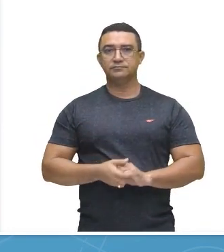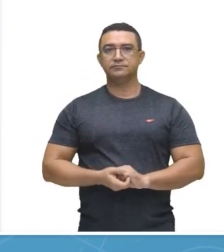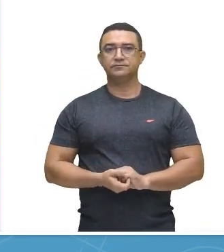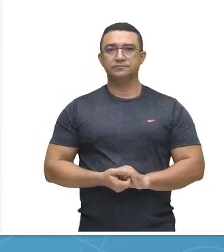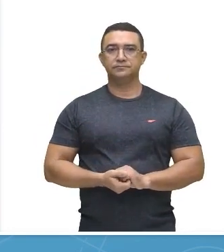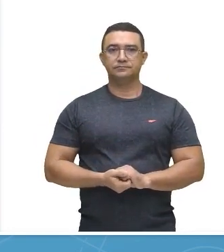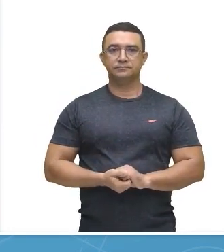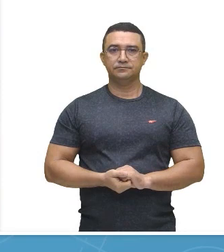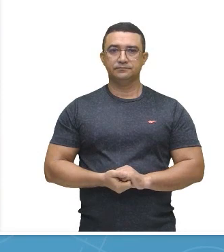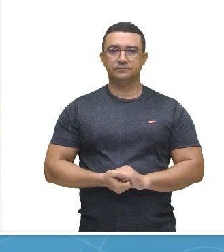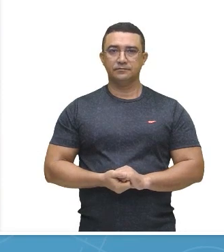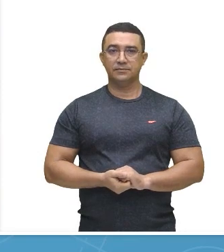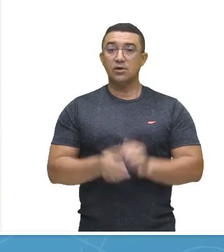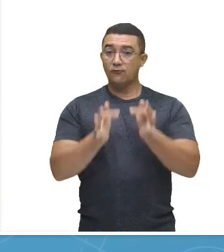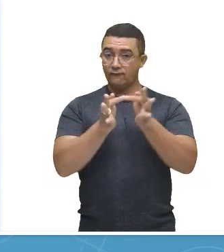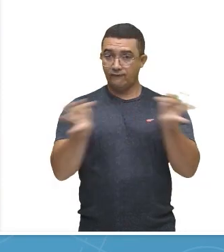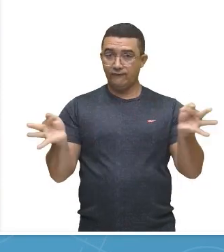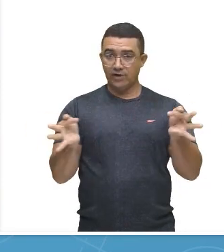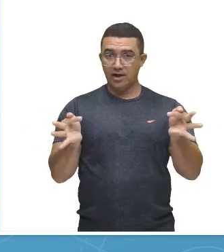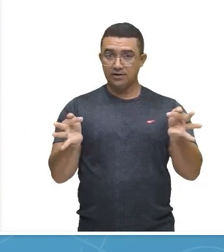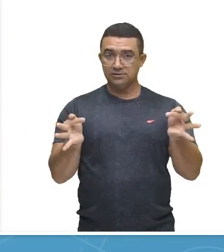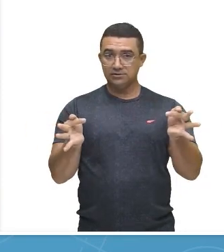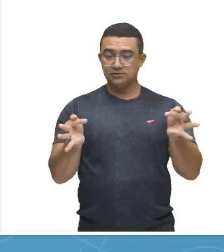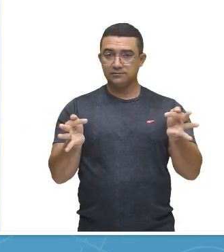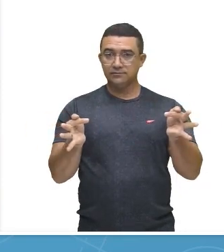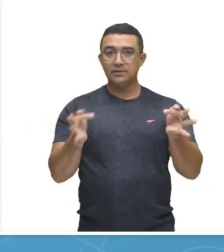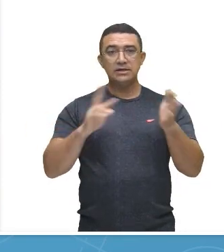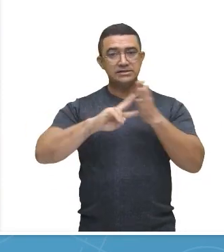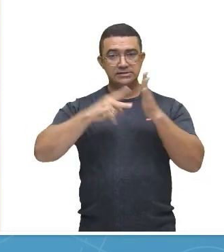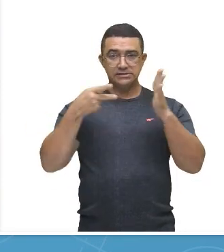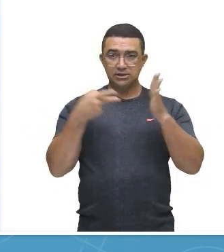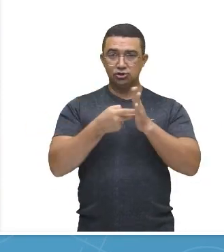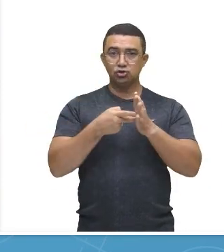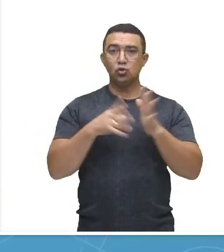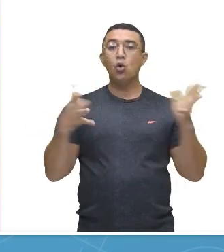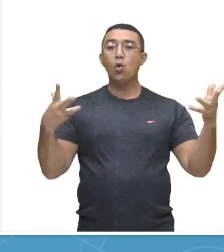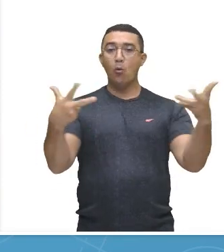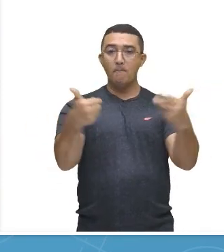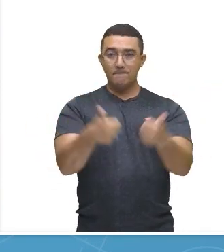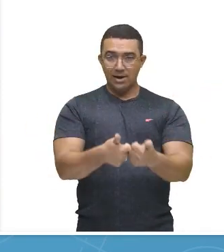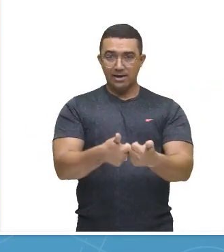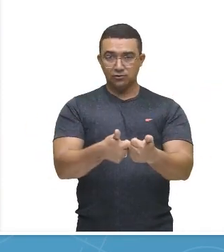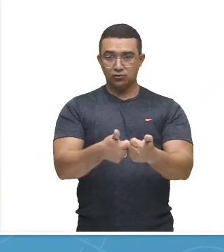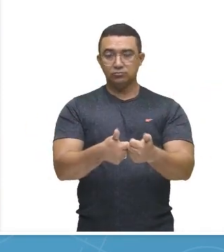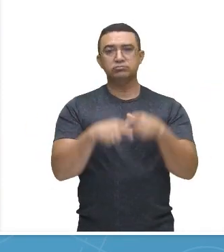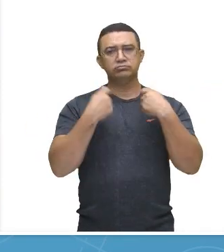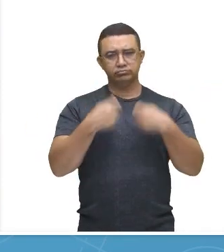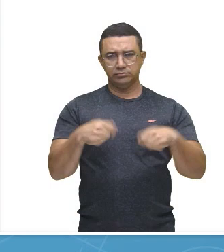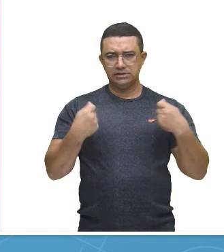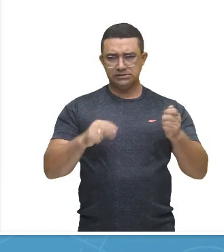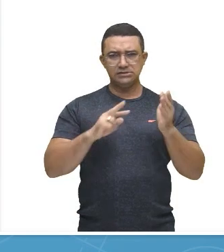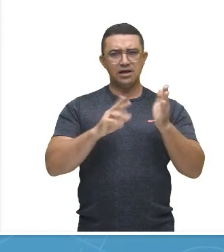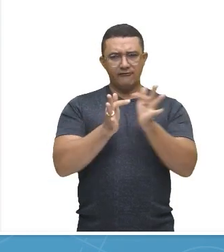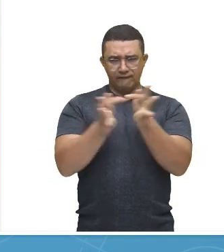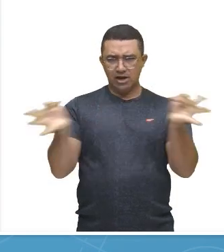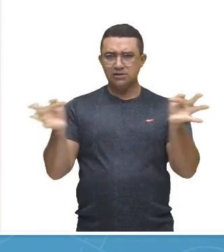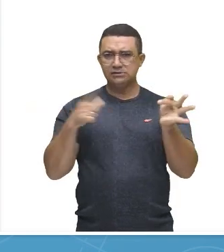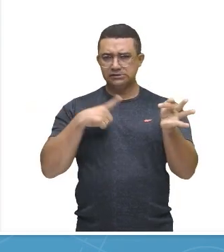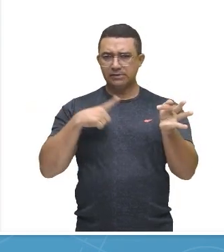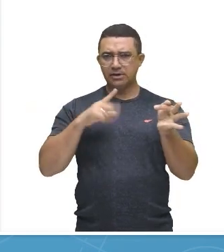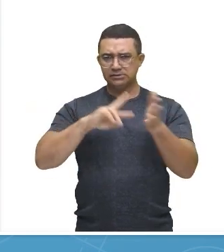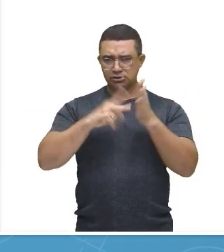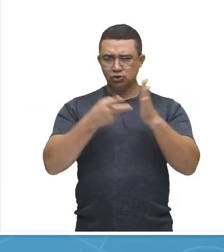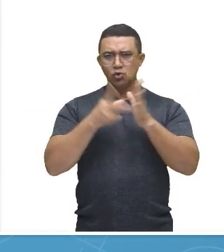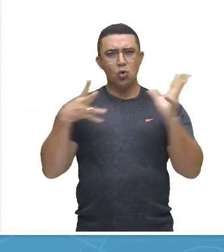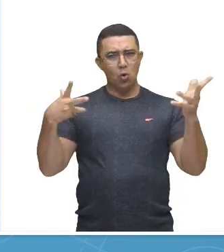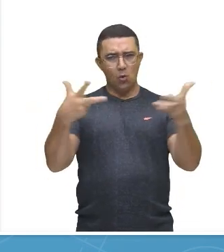recapitulando. Frase, sentido completo. Frase tem que ter um sentido completo, certo? Tudo bem